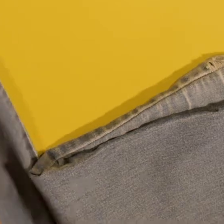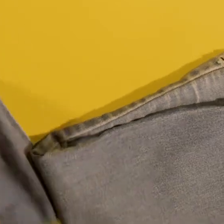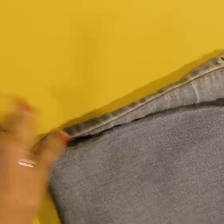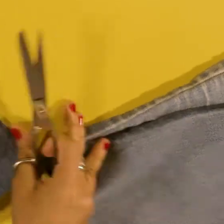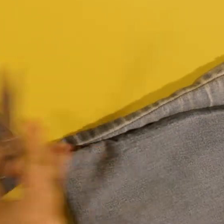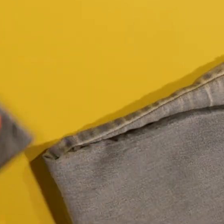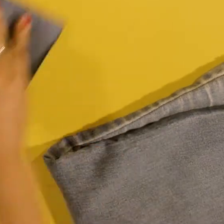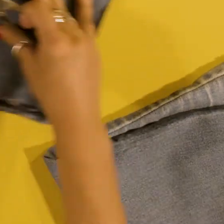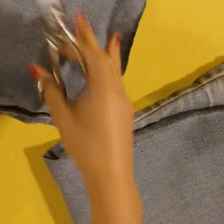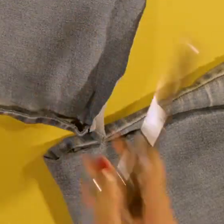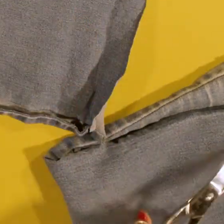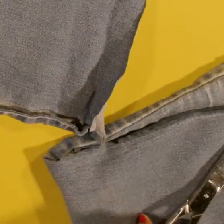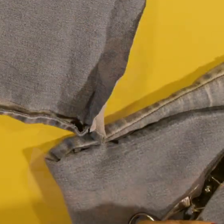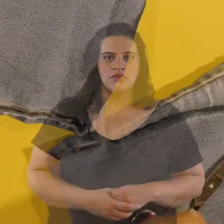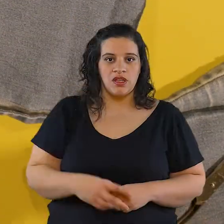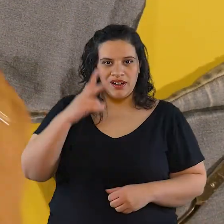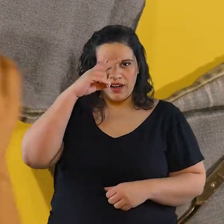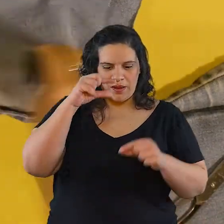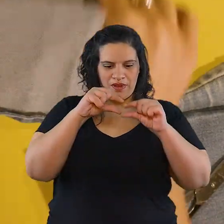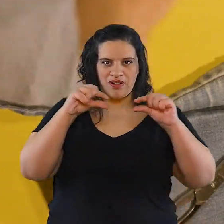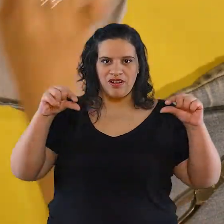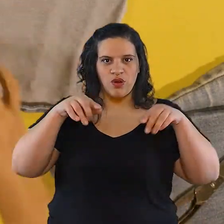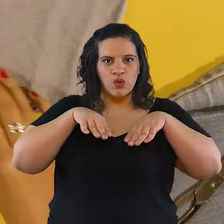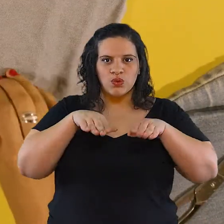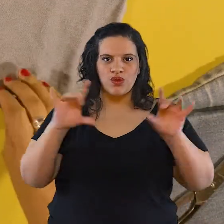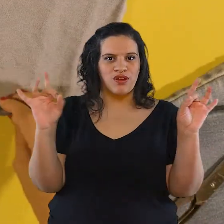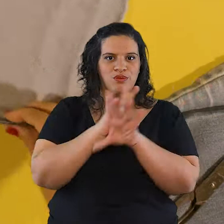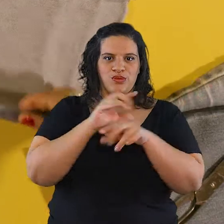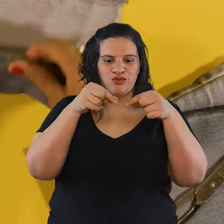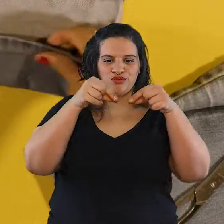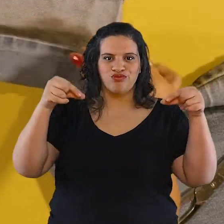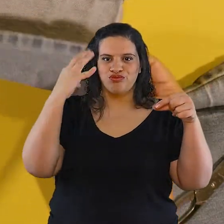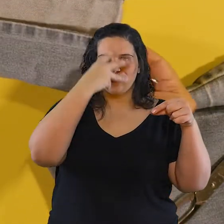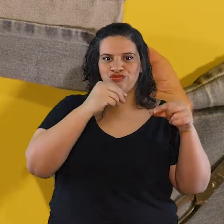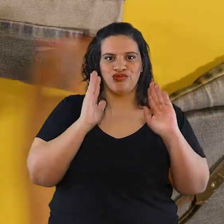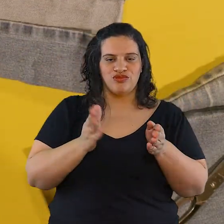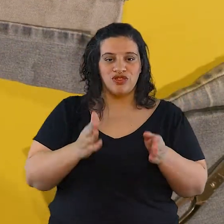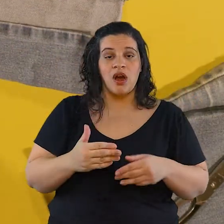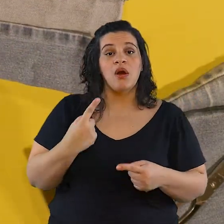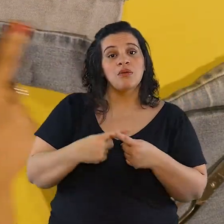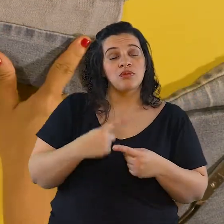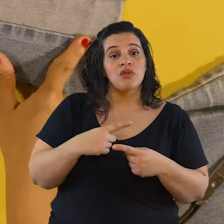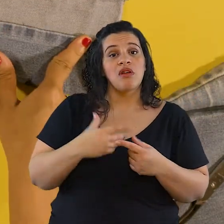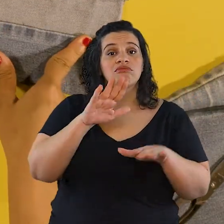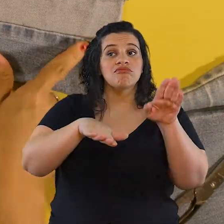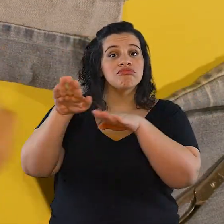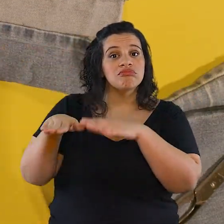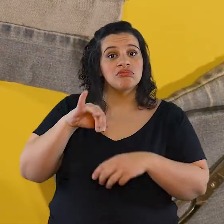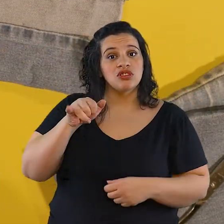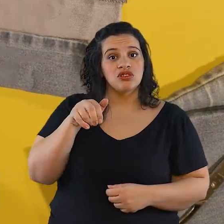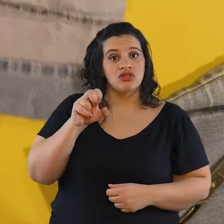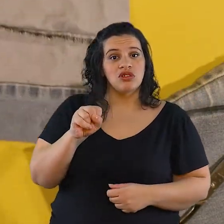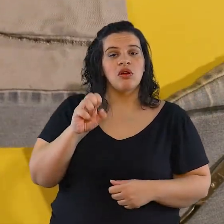Tá, cortei. Aí a costura que eu falei, ó, já fica com o acabamento.